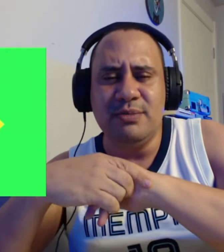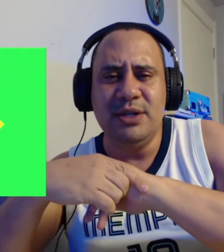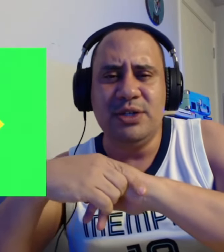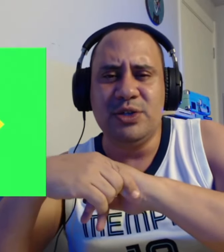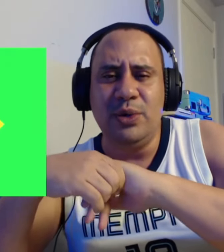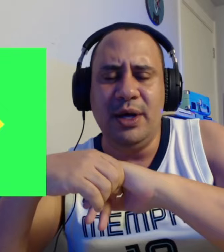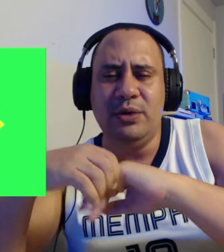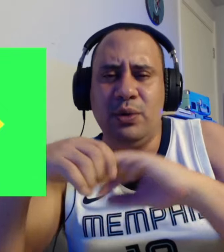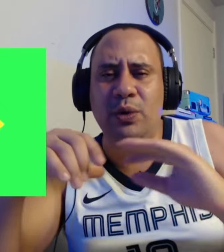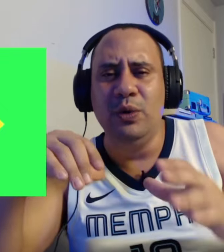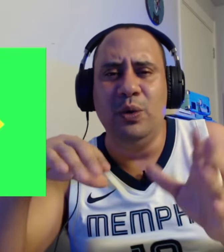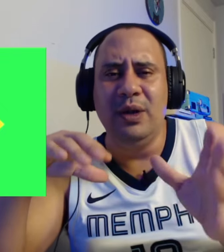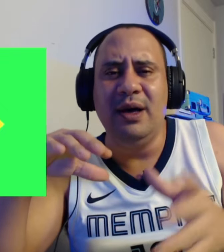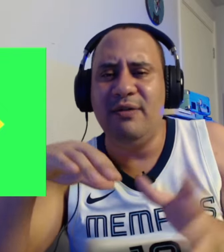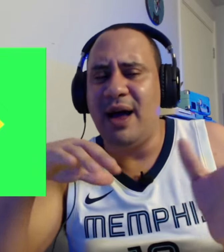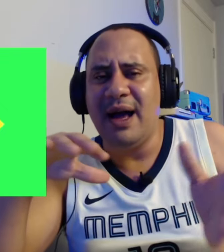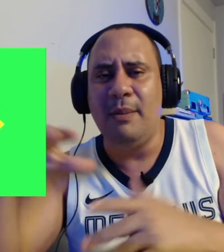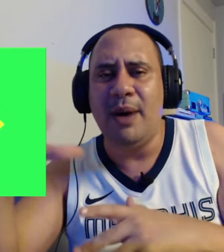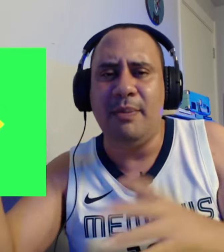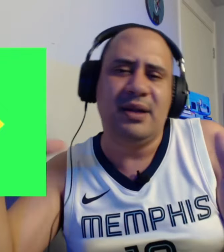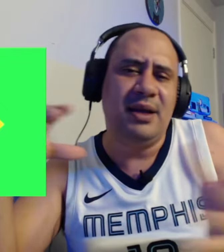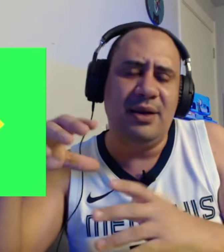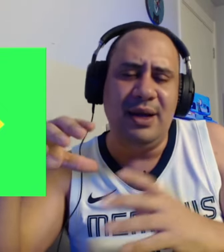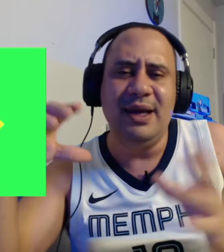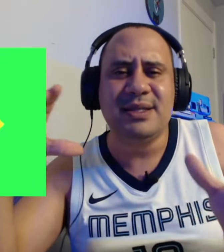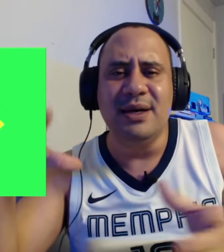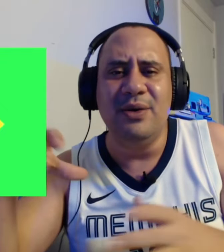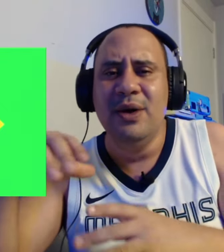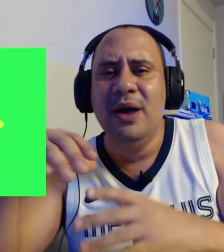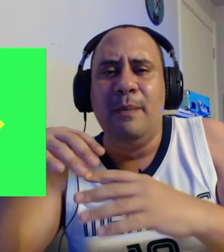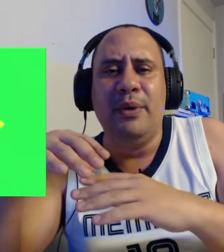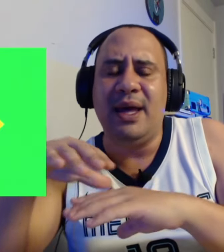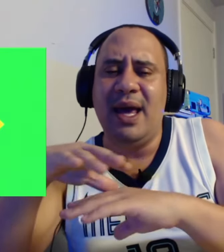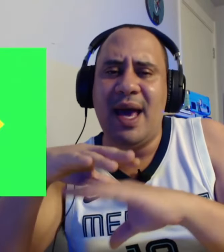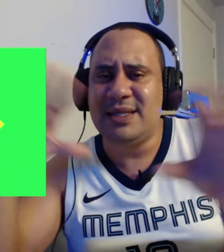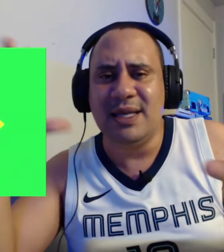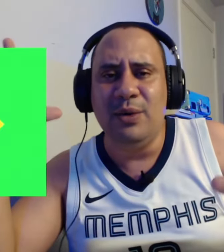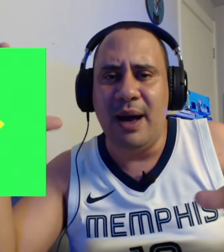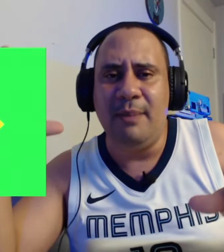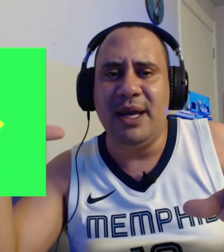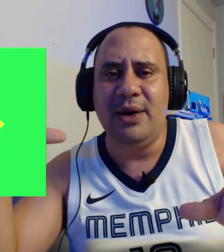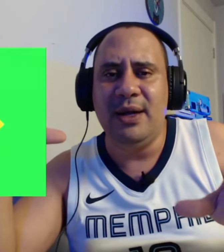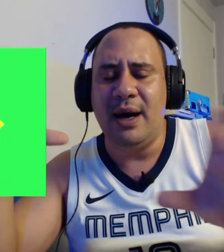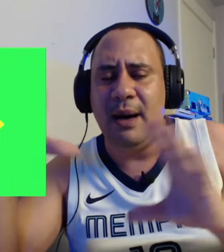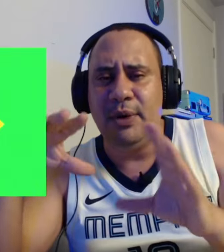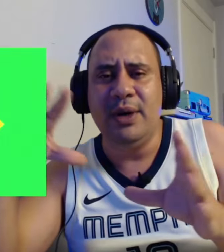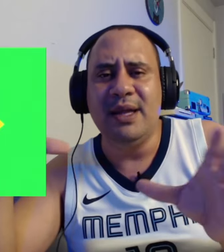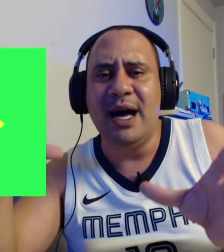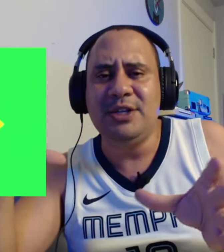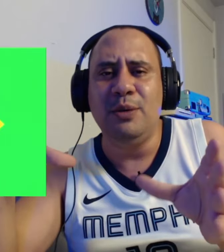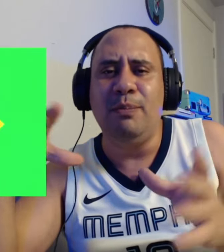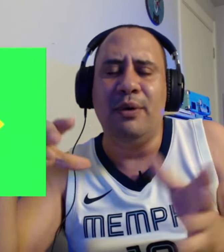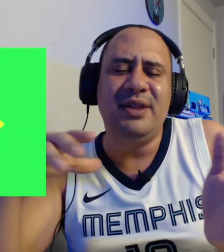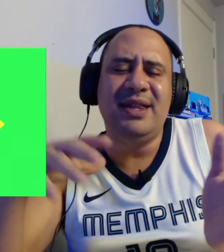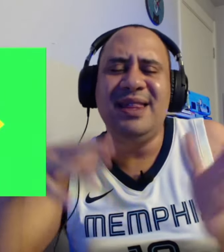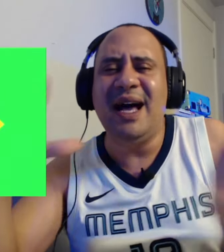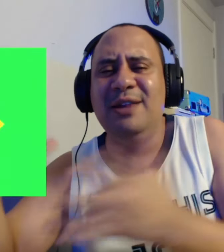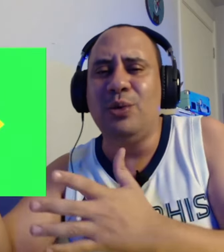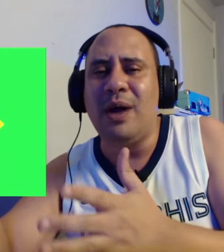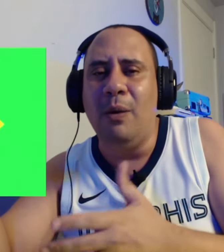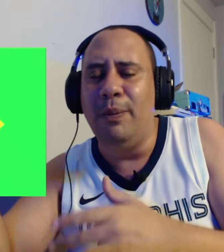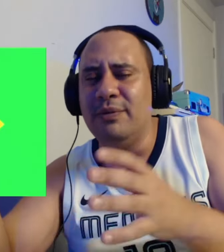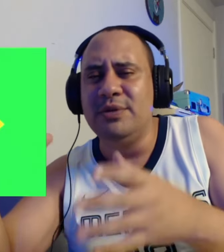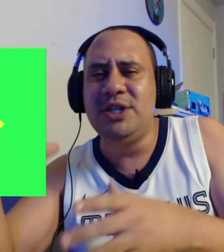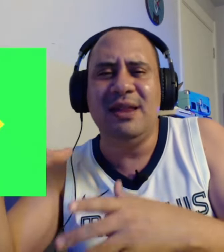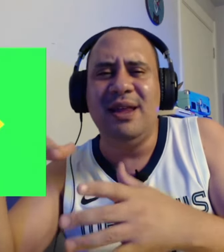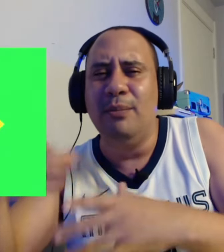em 2018, o Lula vai acabar perdendo a eleição, porque essa não é a prioridade do povo. E tentar